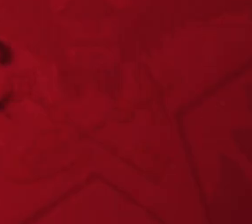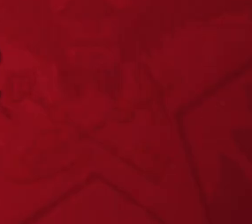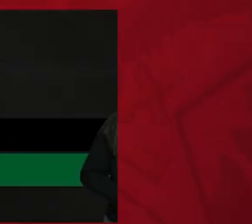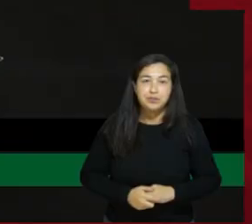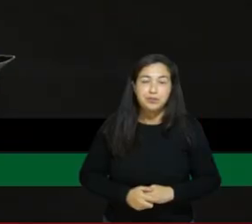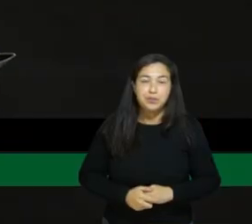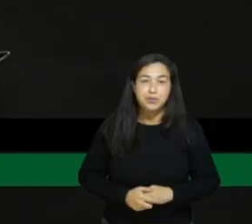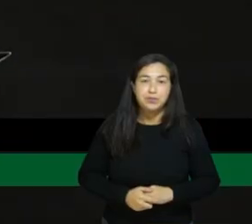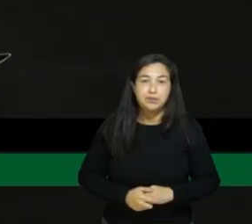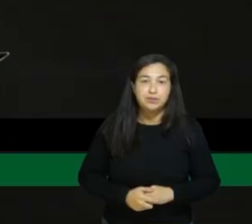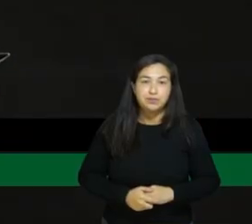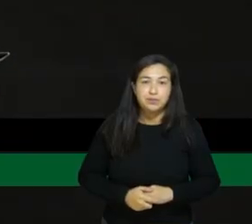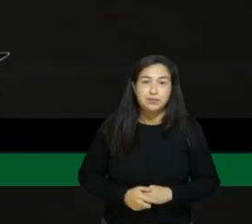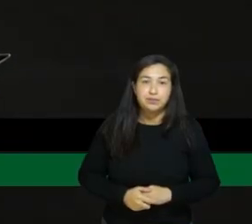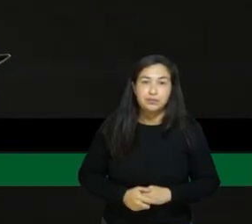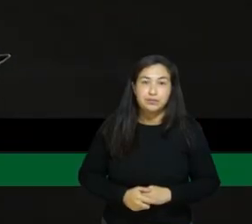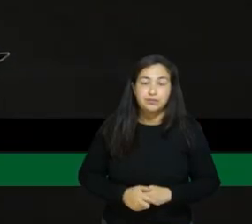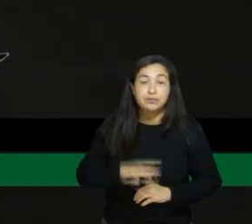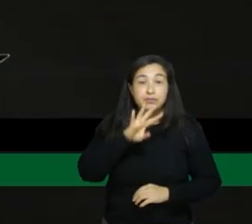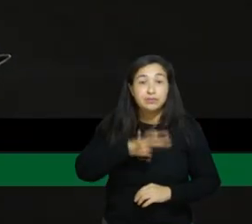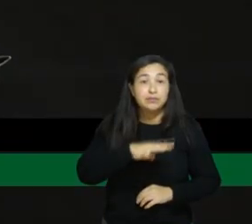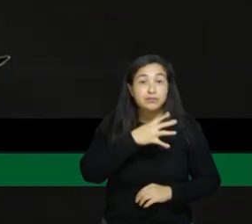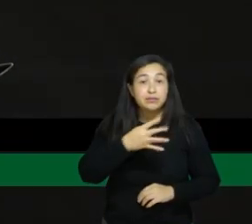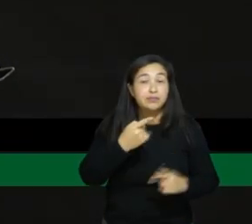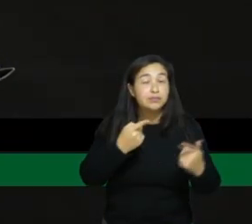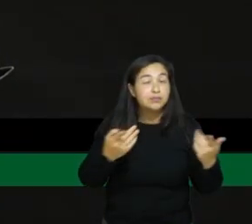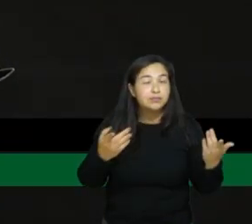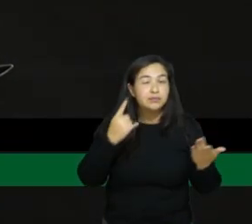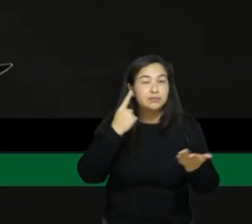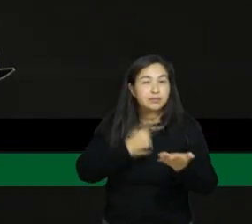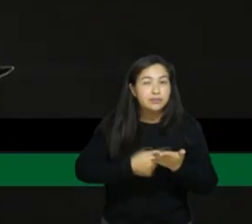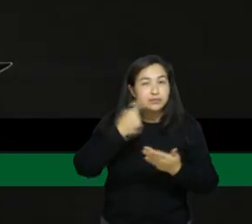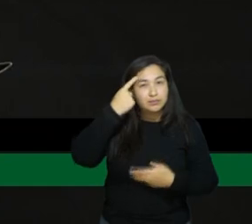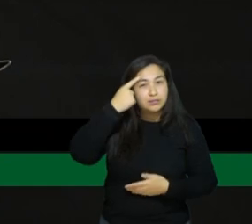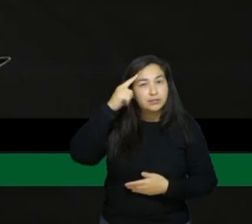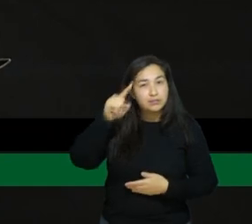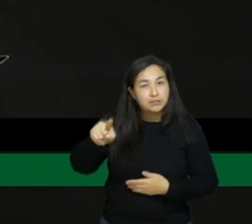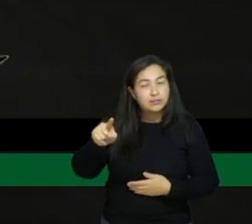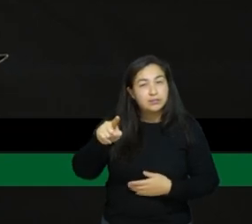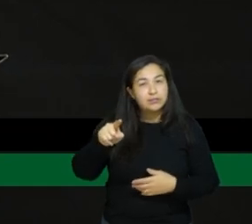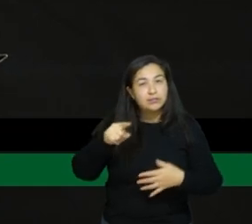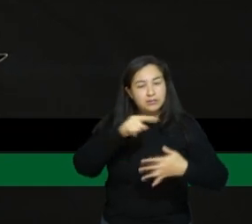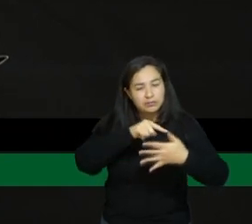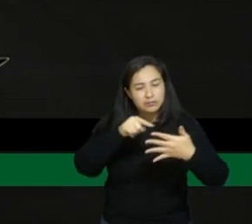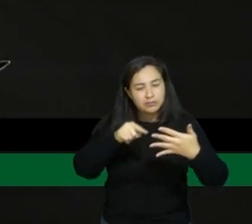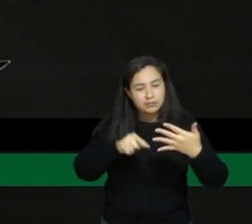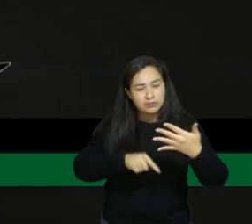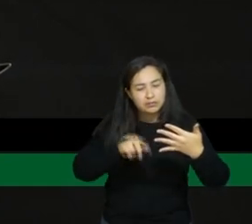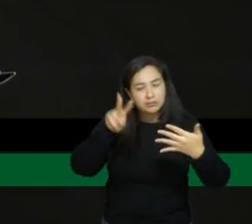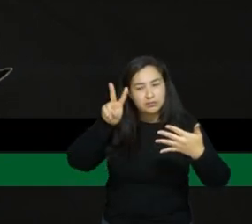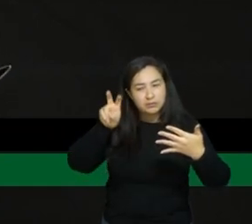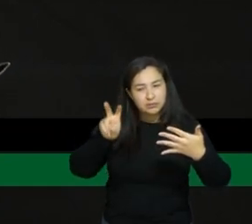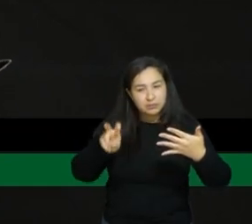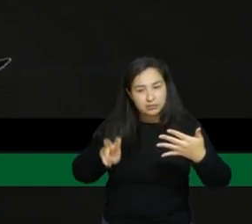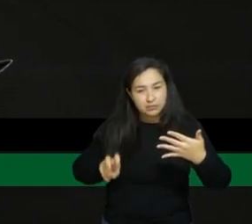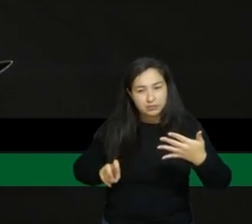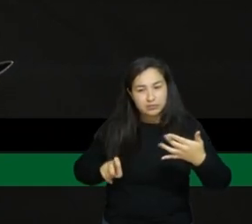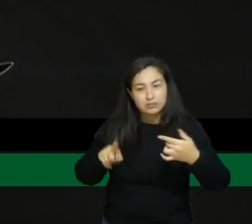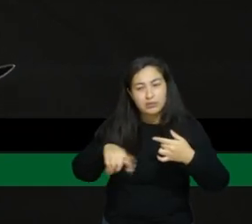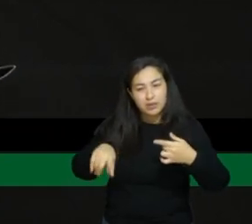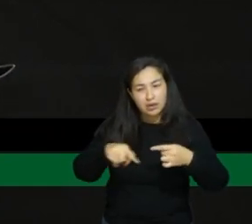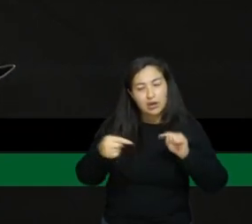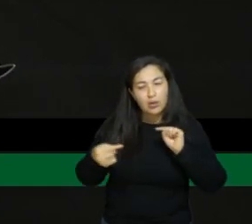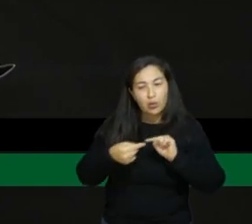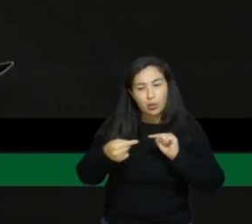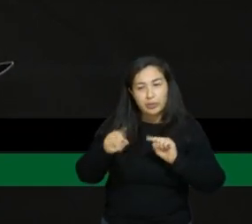produtivo. Nessas agendas, presidente Mauro, tratamos de pautas que tratam da coletividade. São